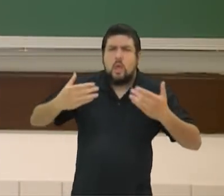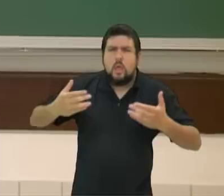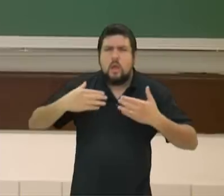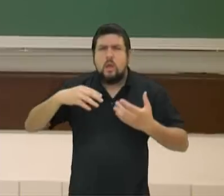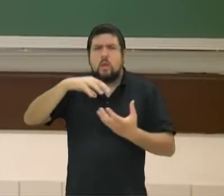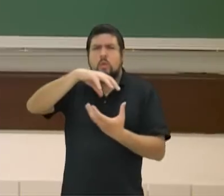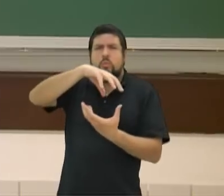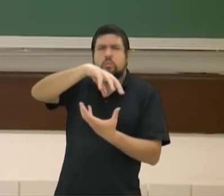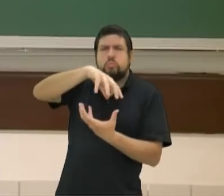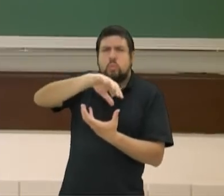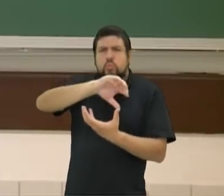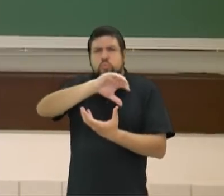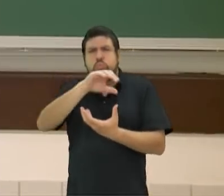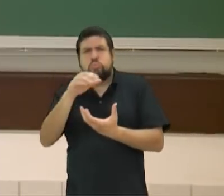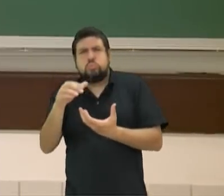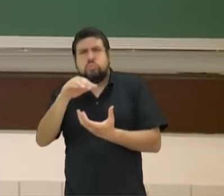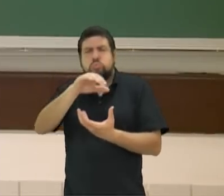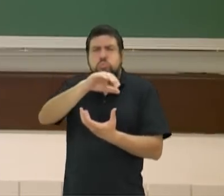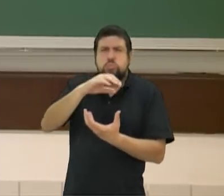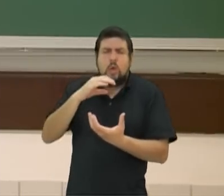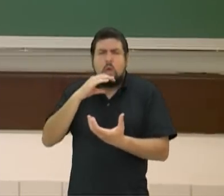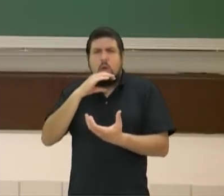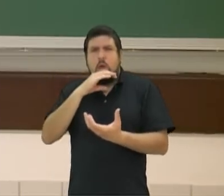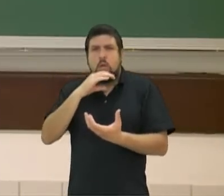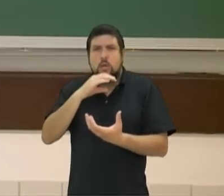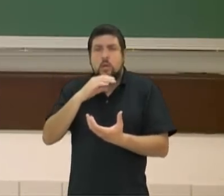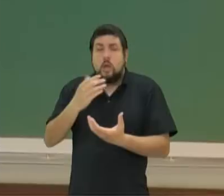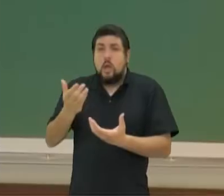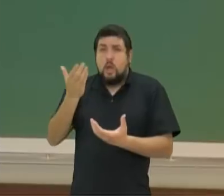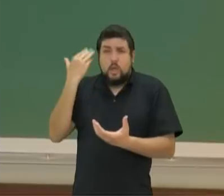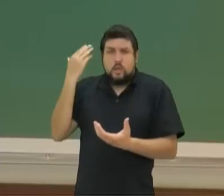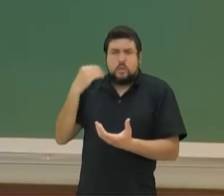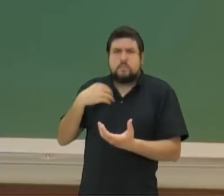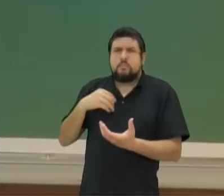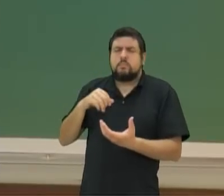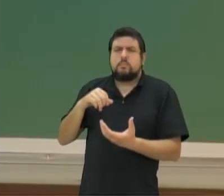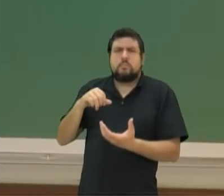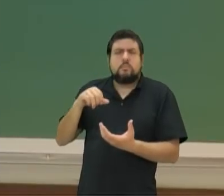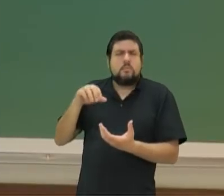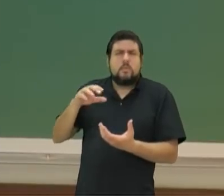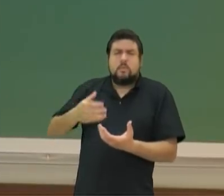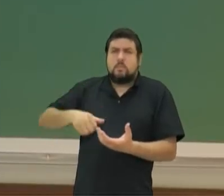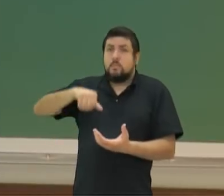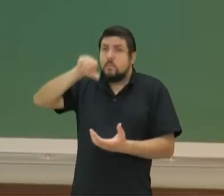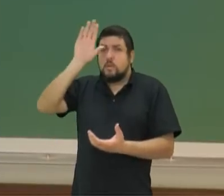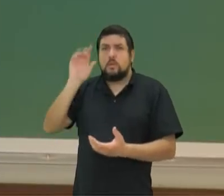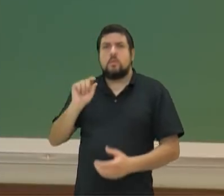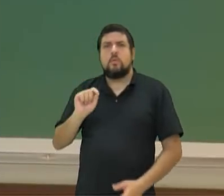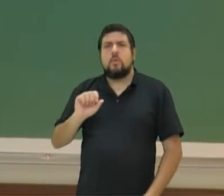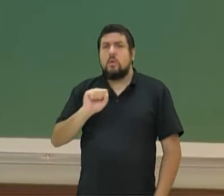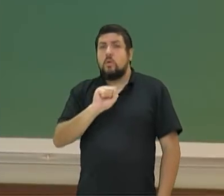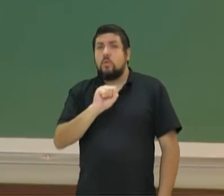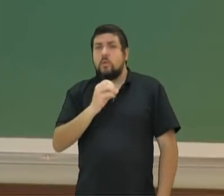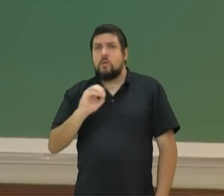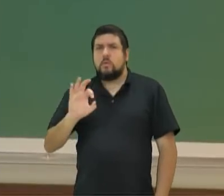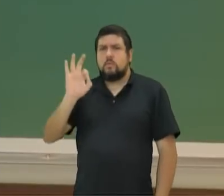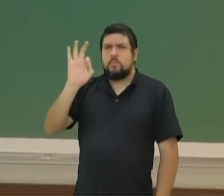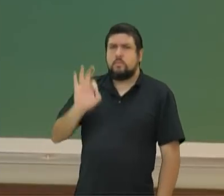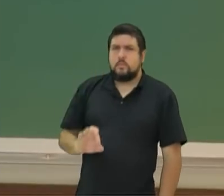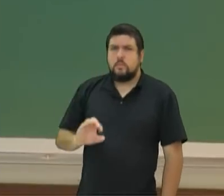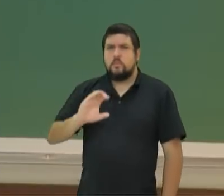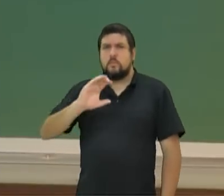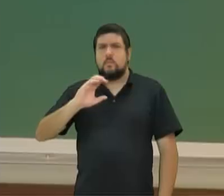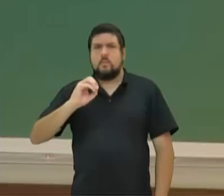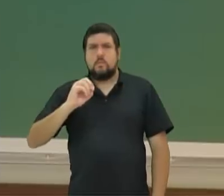mas a quantidade que tinha antes era muito maior, 80% só de gás carbônico. Então, com o passar do